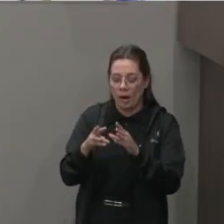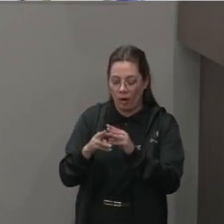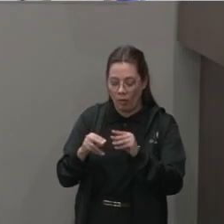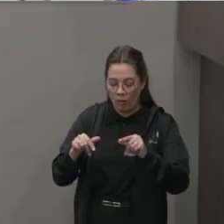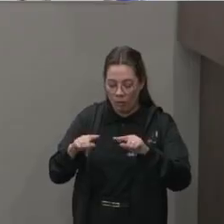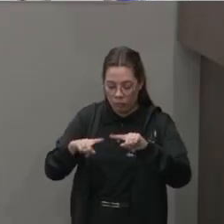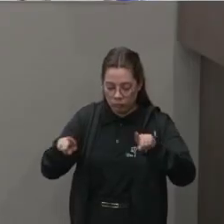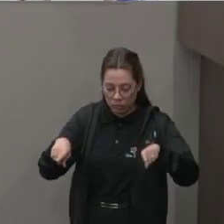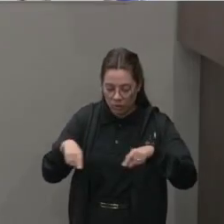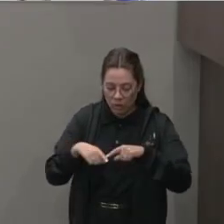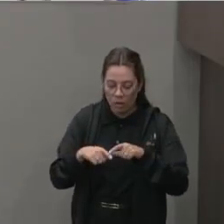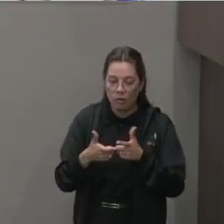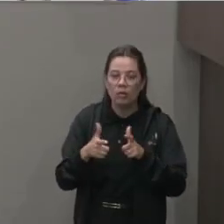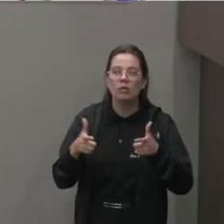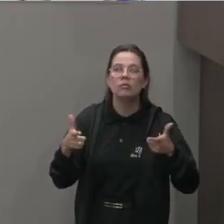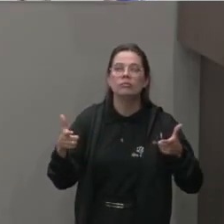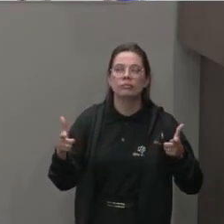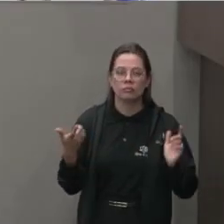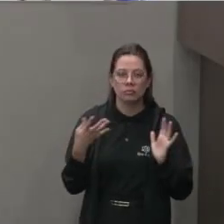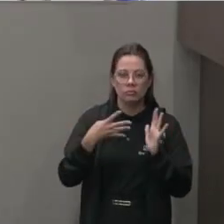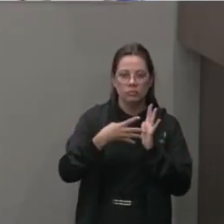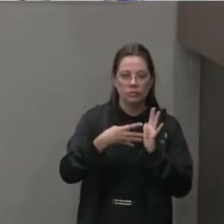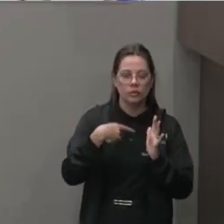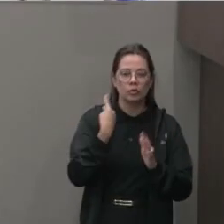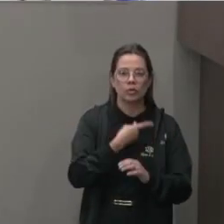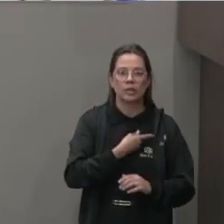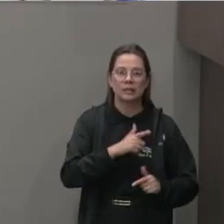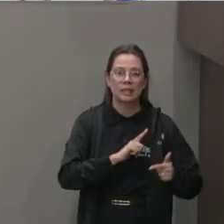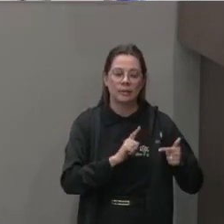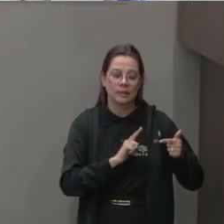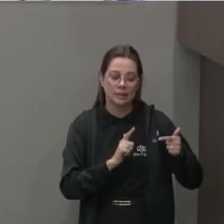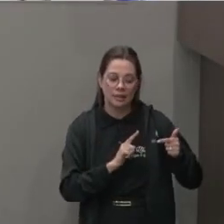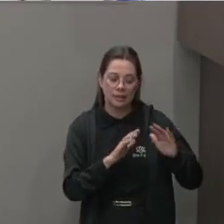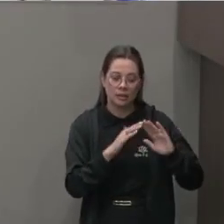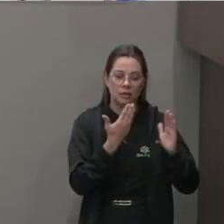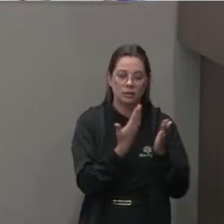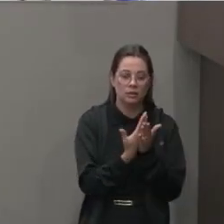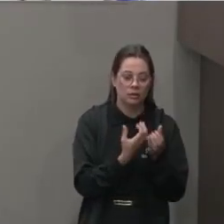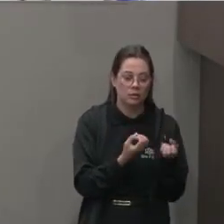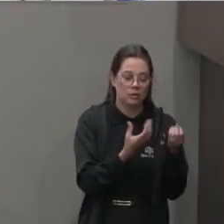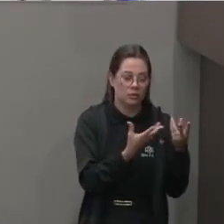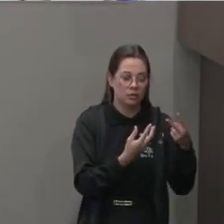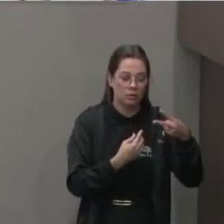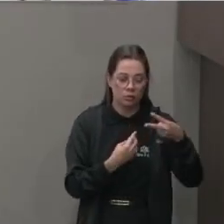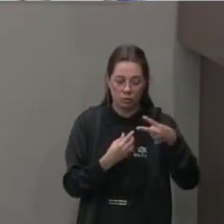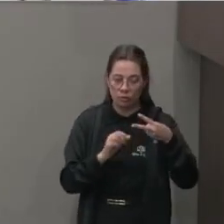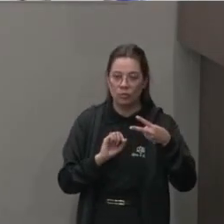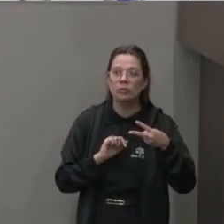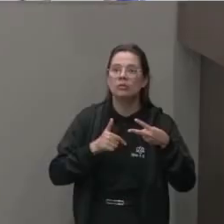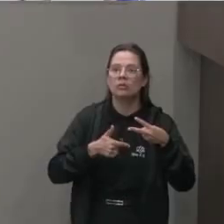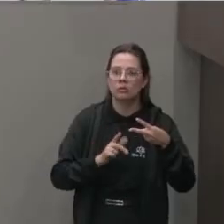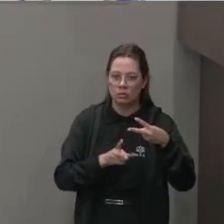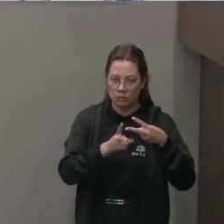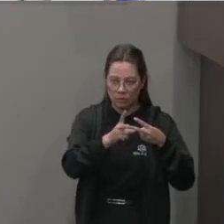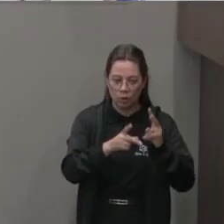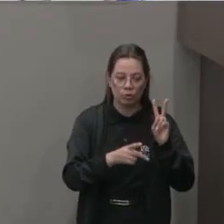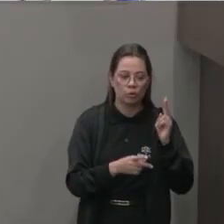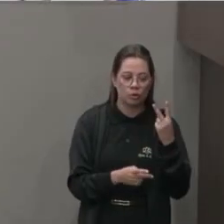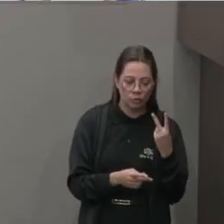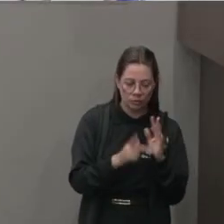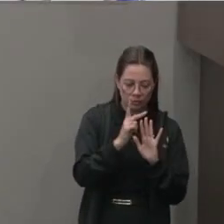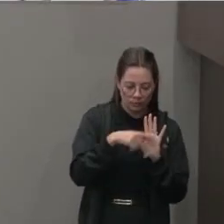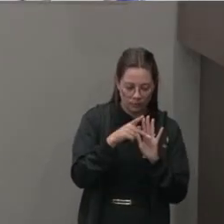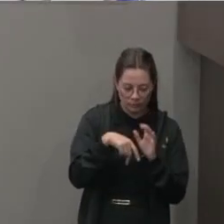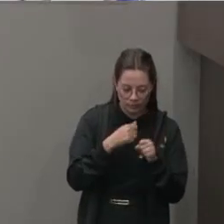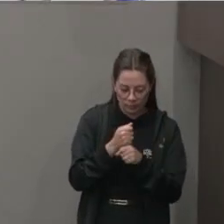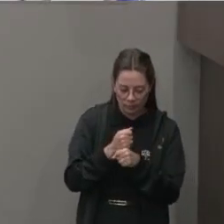quanto ao crescimento da rede, nós temos 7 escolas que foram entregues, 2 em execução, 2 em projeto para o ano que vem,